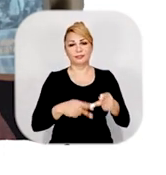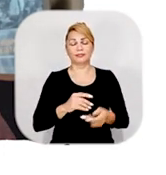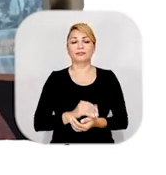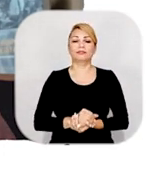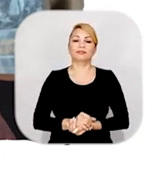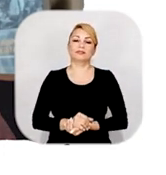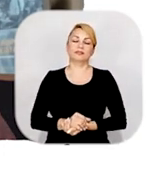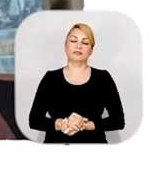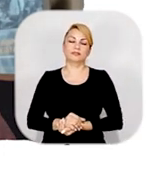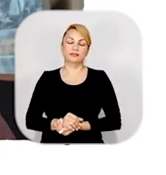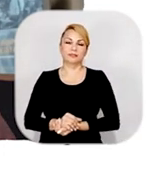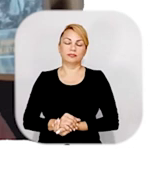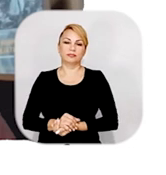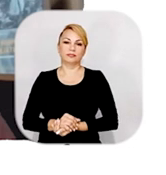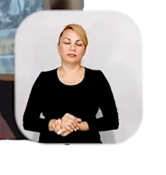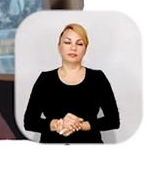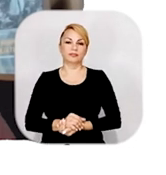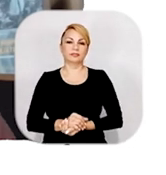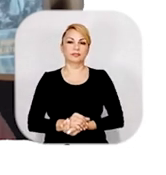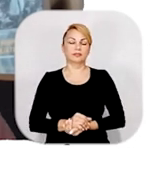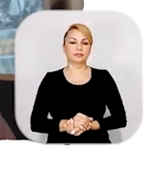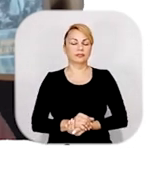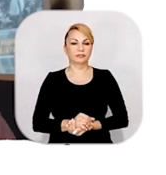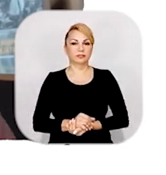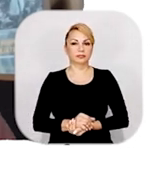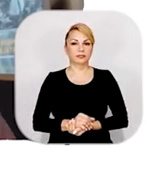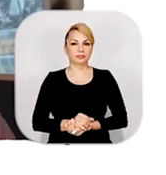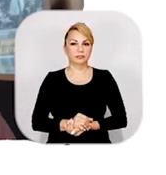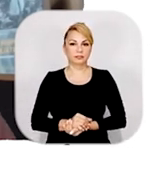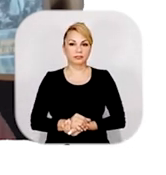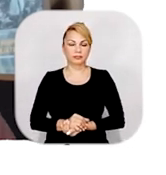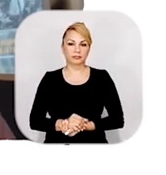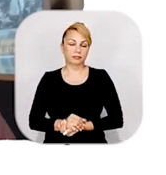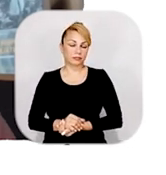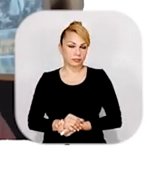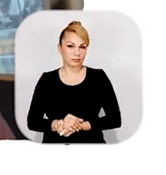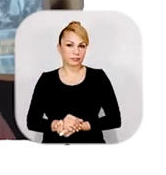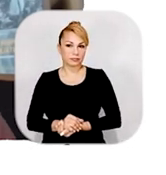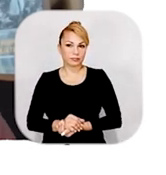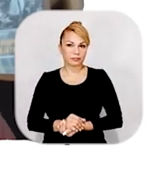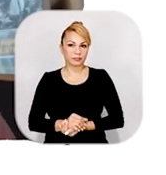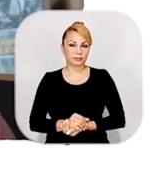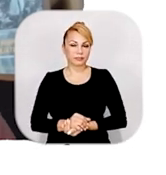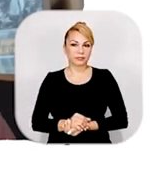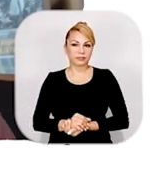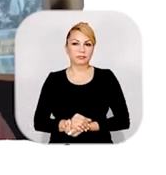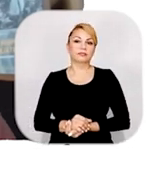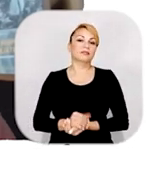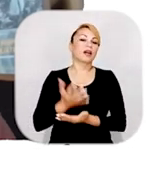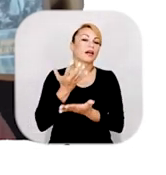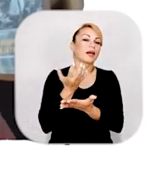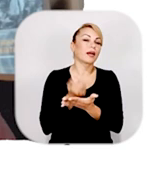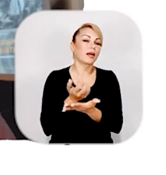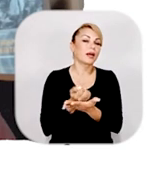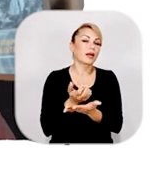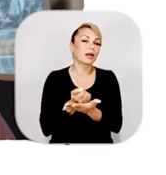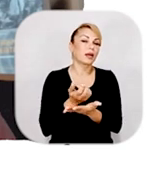novo essas gravações de Snetlag e gravar